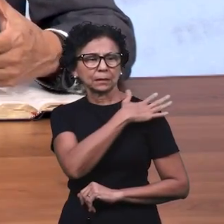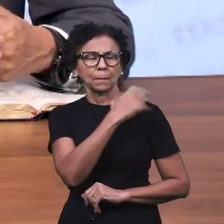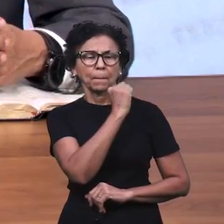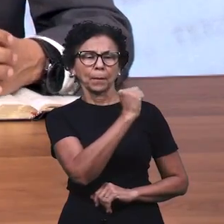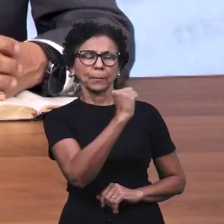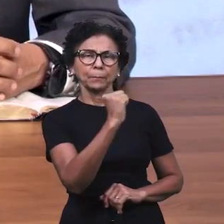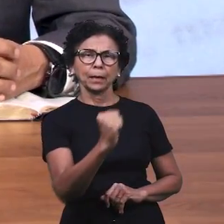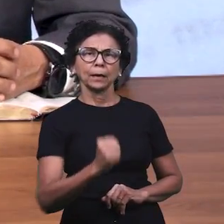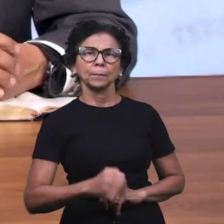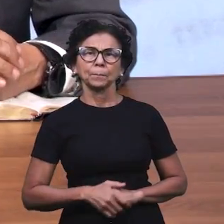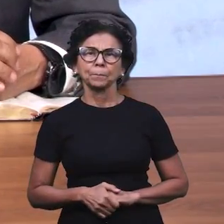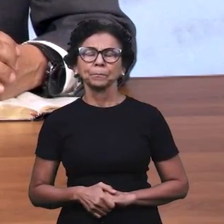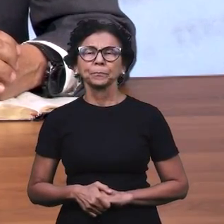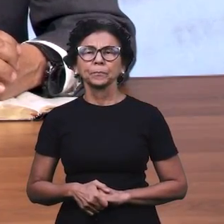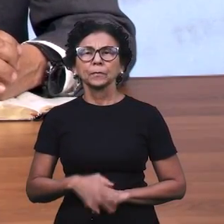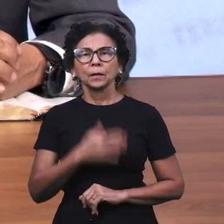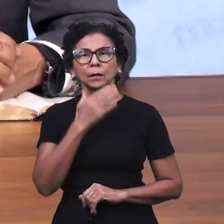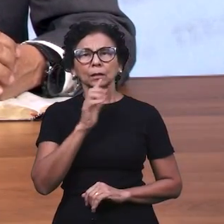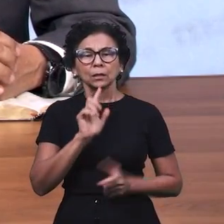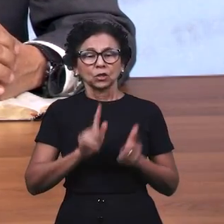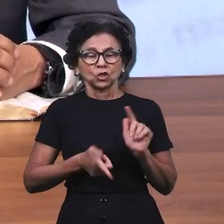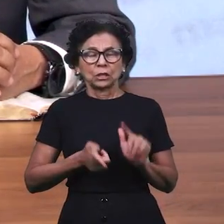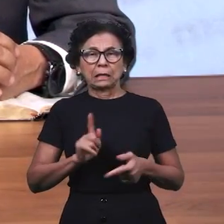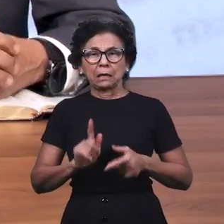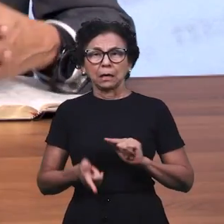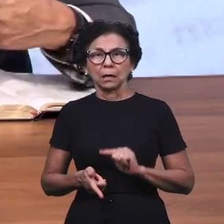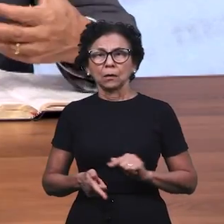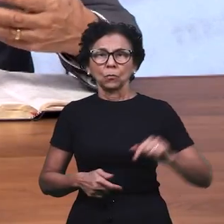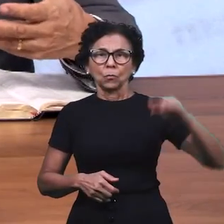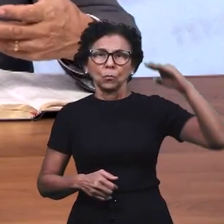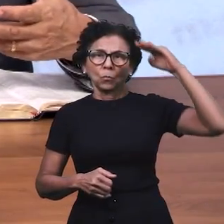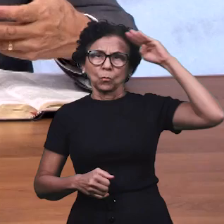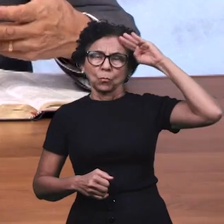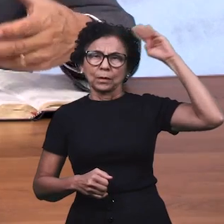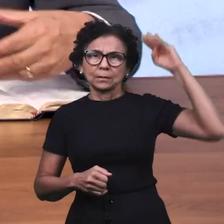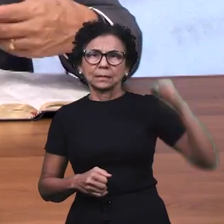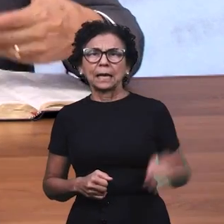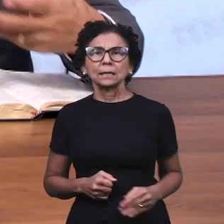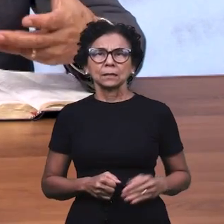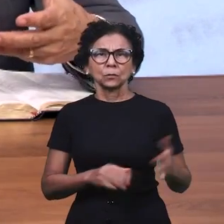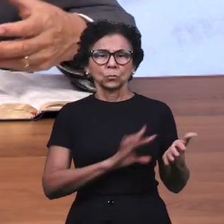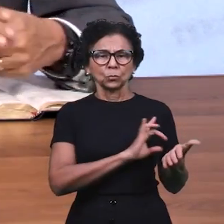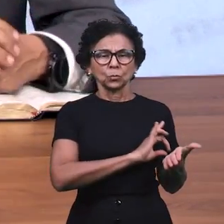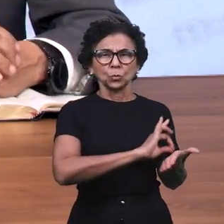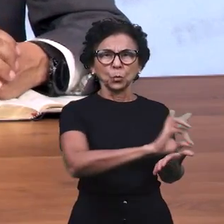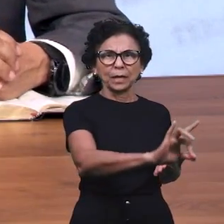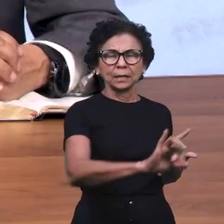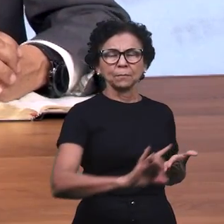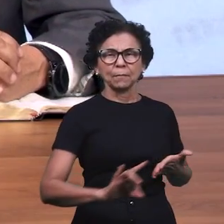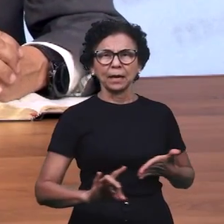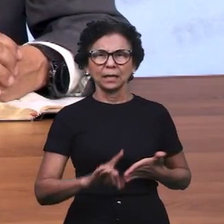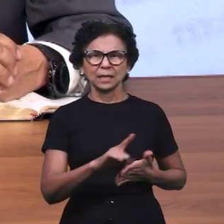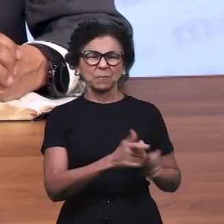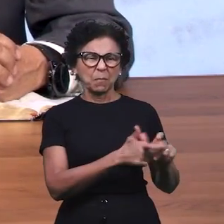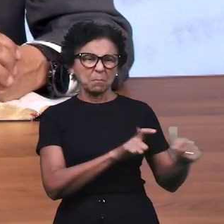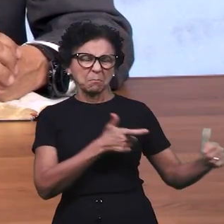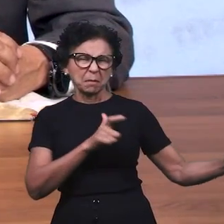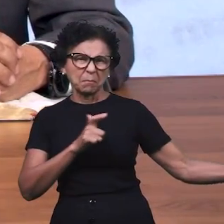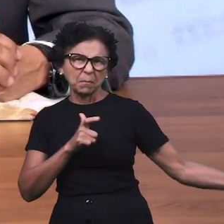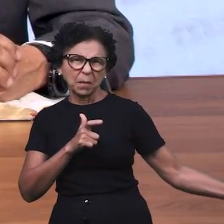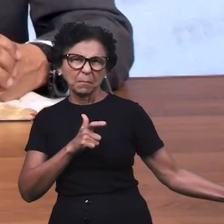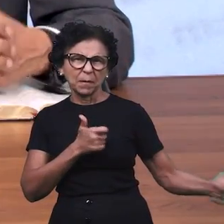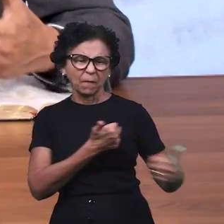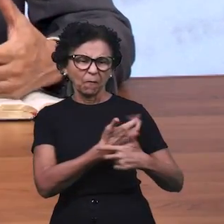Gideão derrotou o exército midianita, muito maior e mais bem equipado do que o dele,